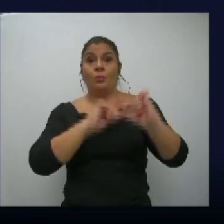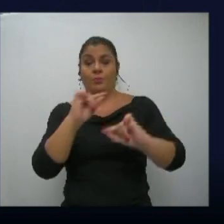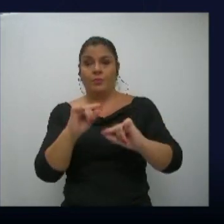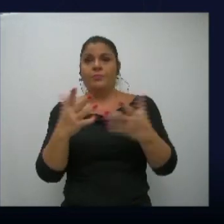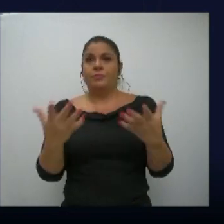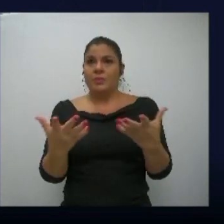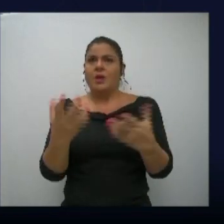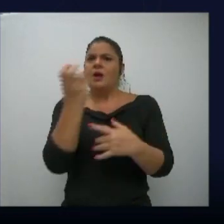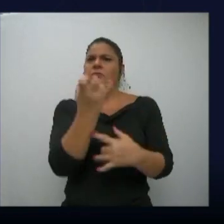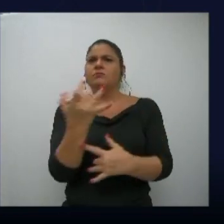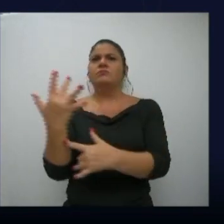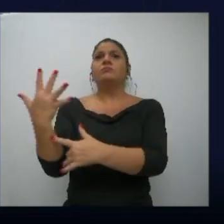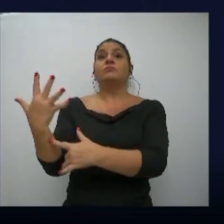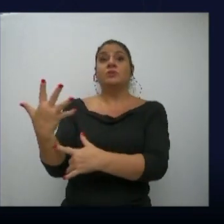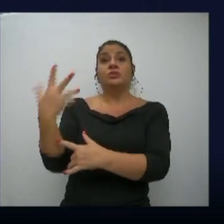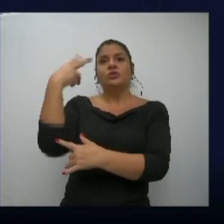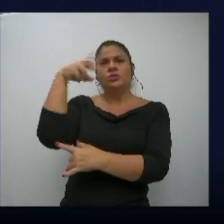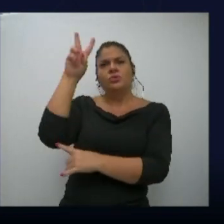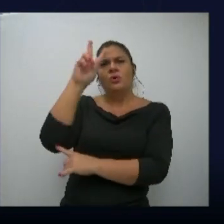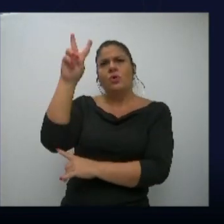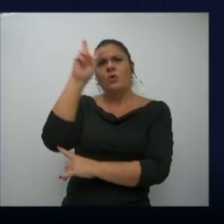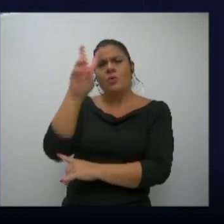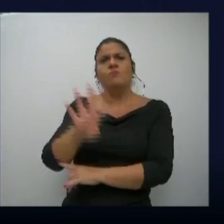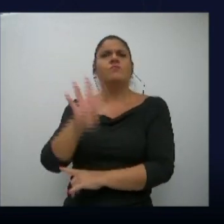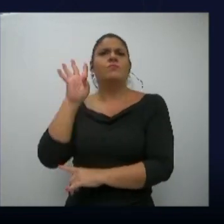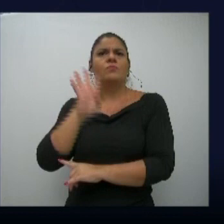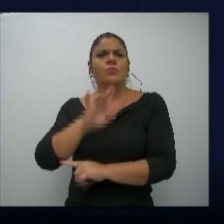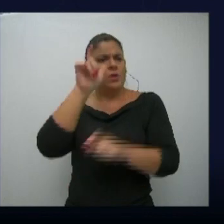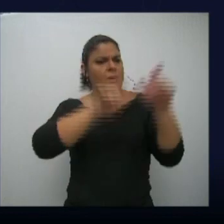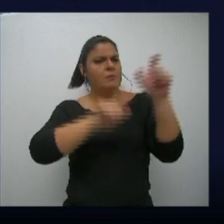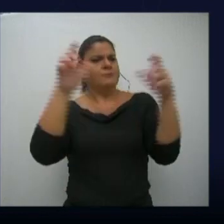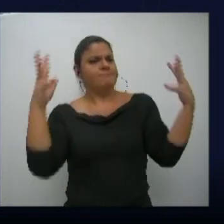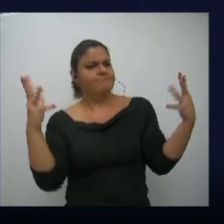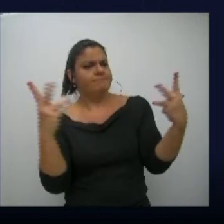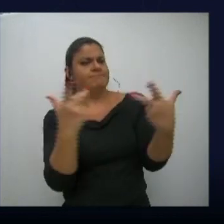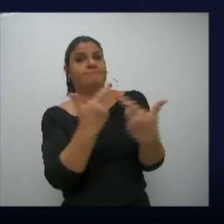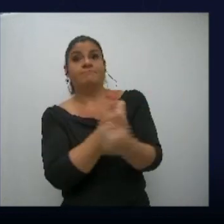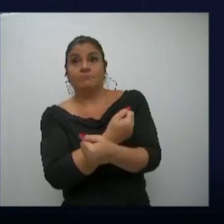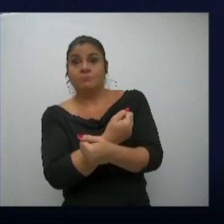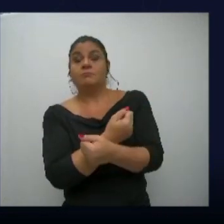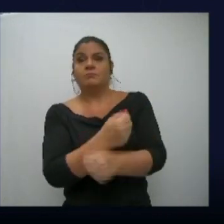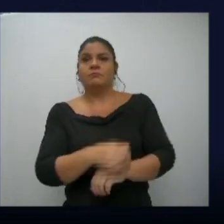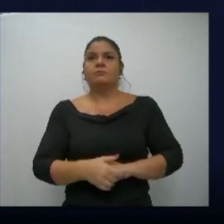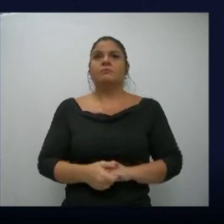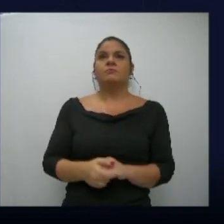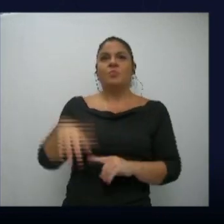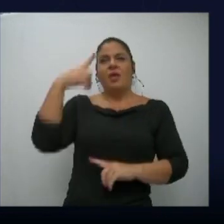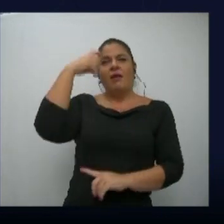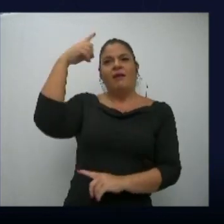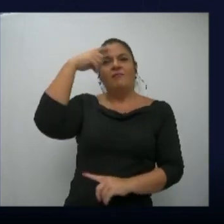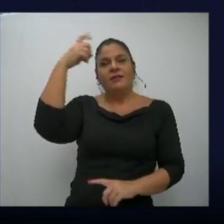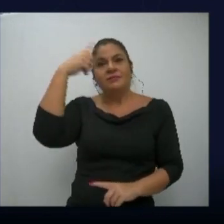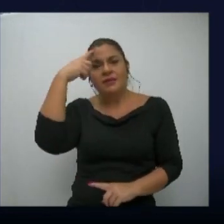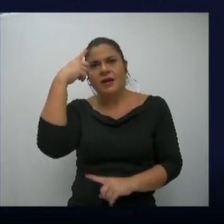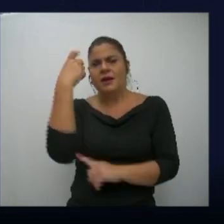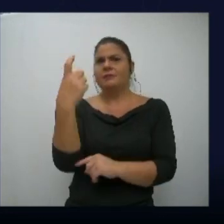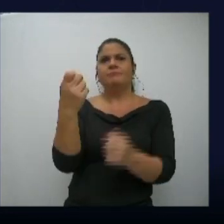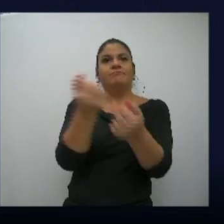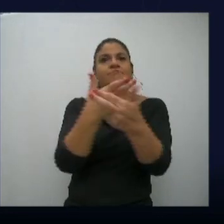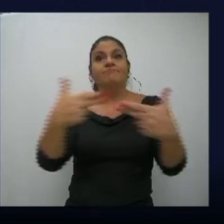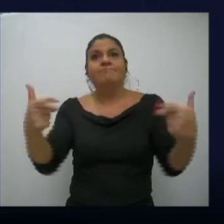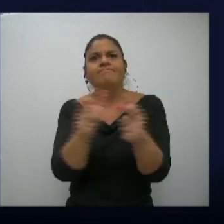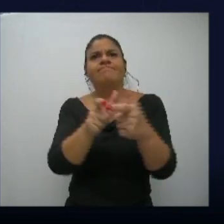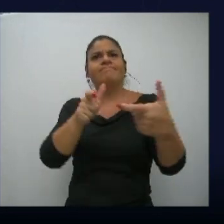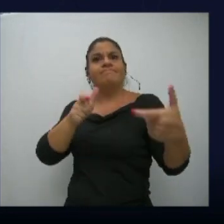a quantidade de histórias legais de pessoas extraordinárias que inventaram coisas músicas